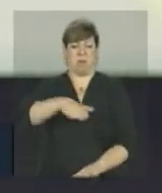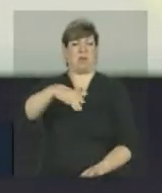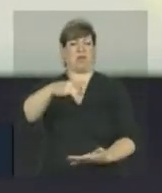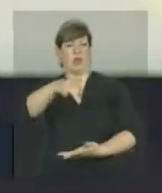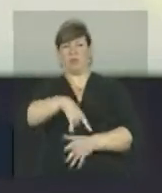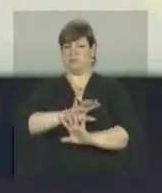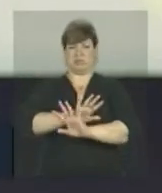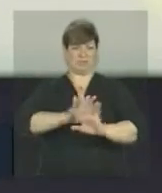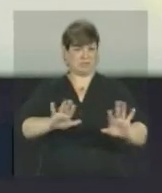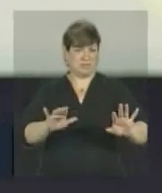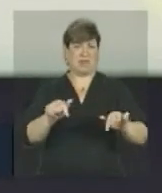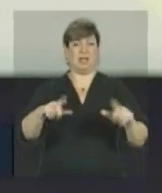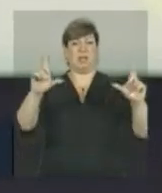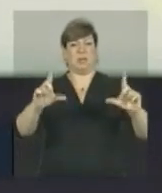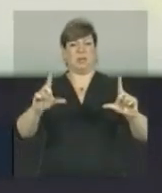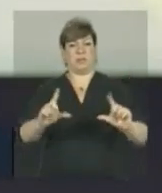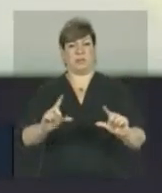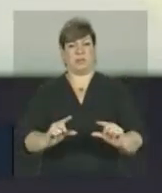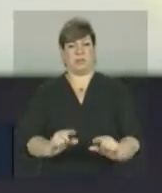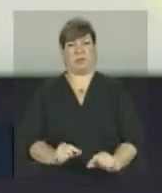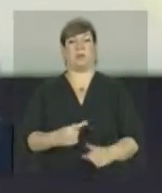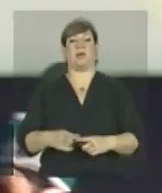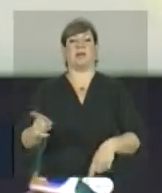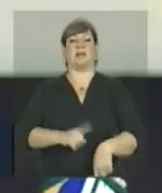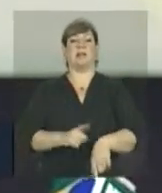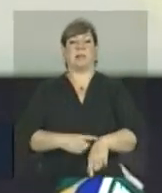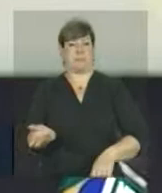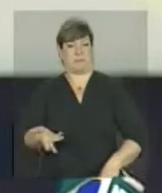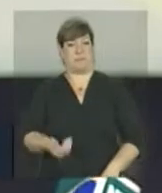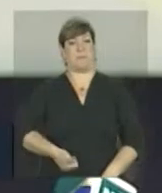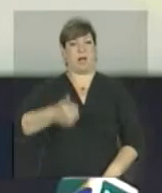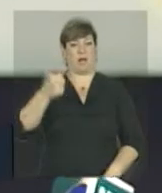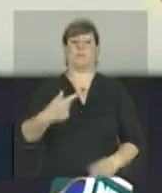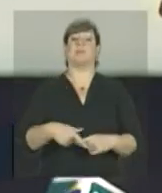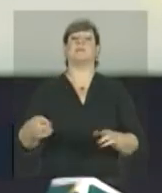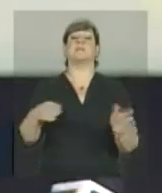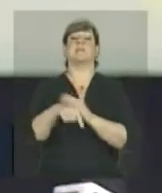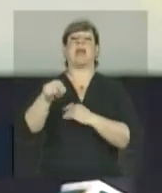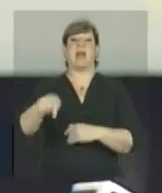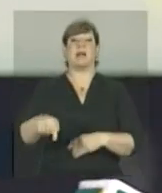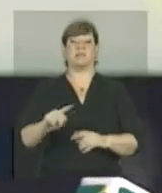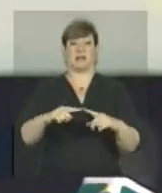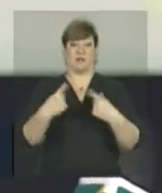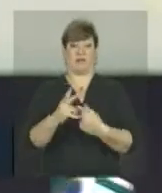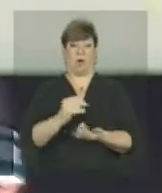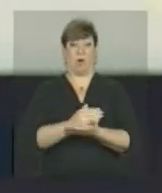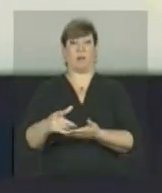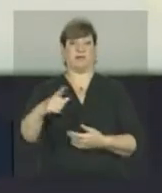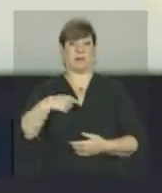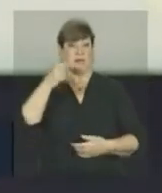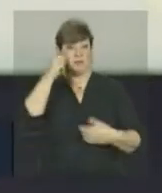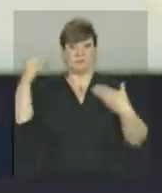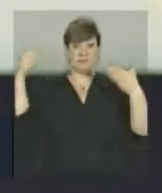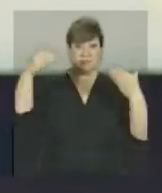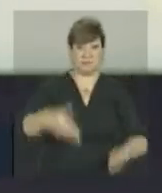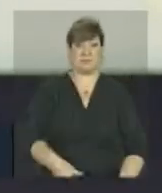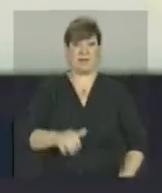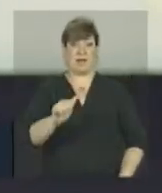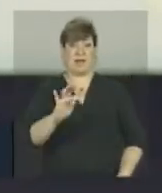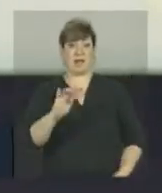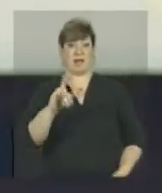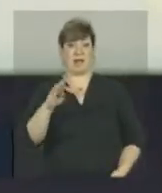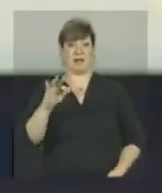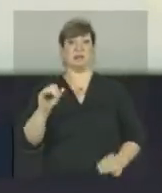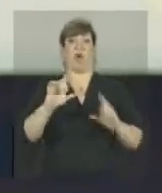documentos, cada vez menos ela tome o tempo do atleta. O evento que vai começar daqui a pouquinho tem a presença de atletas olímpicos. Com certeza, nós